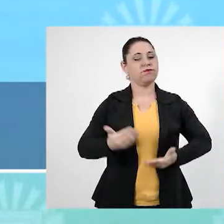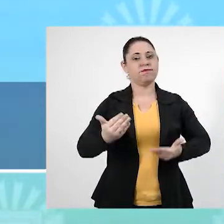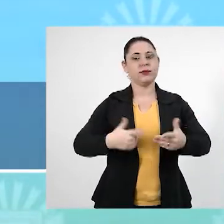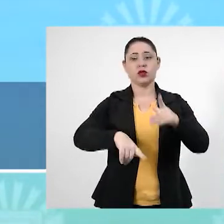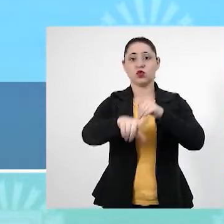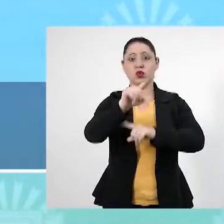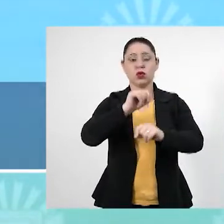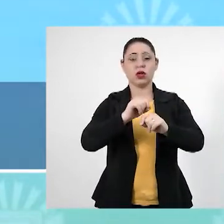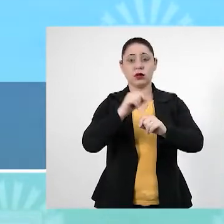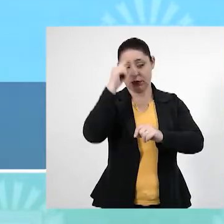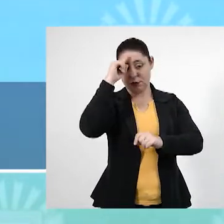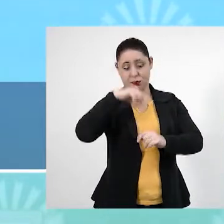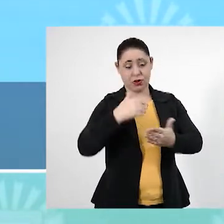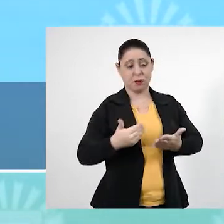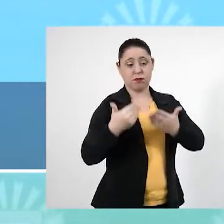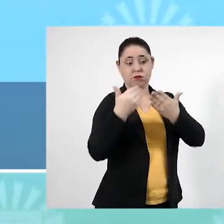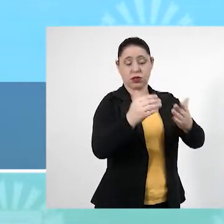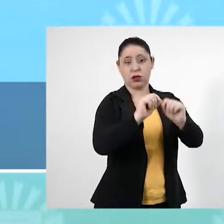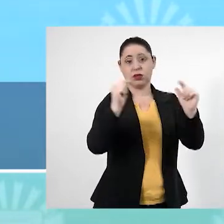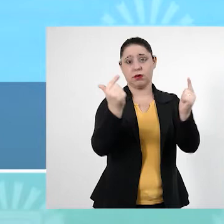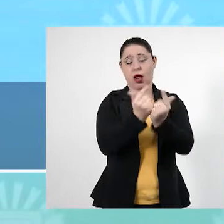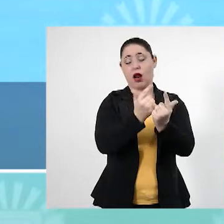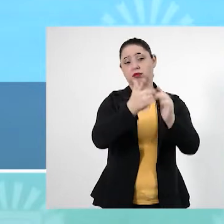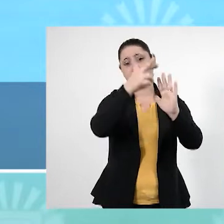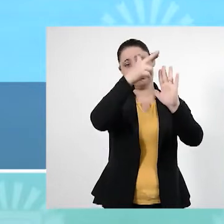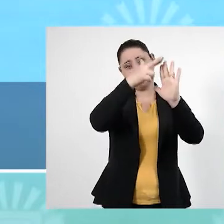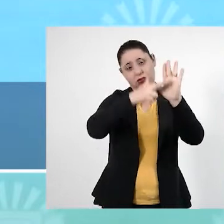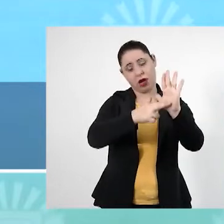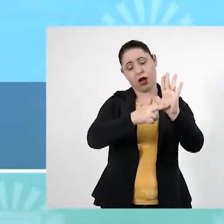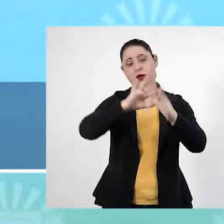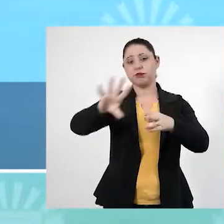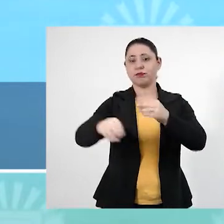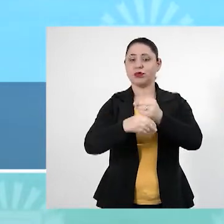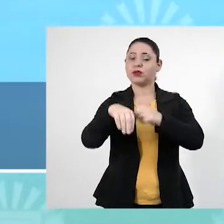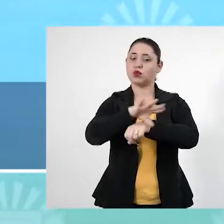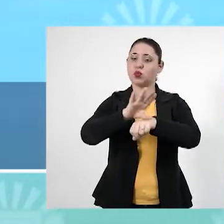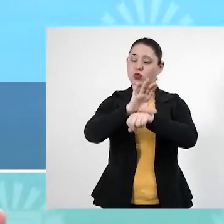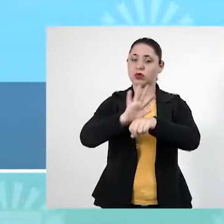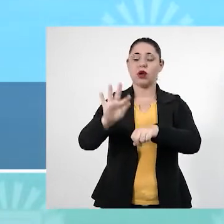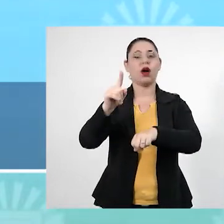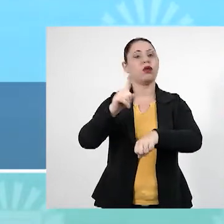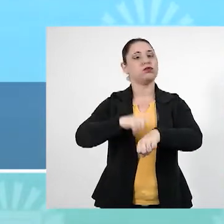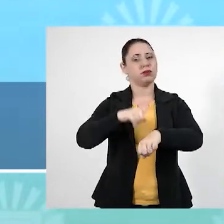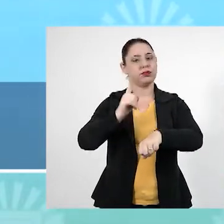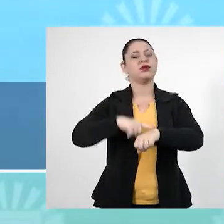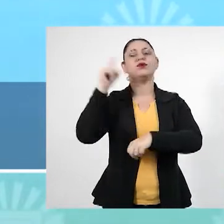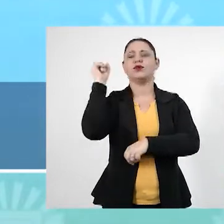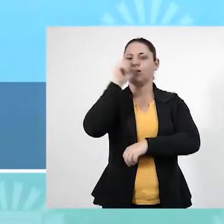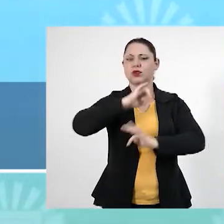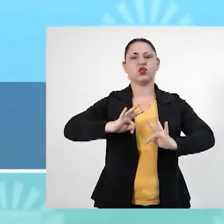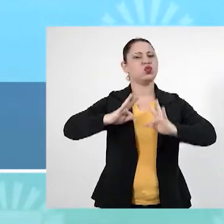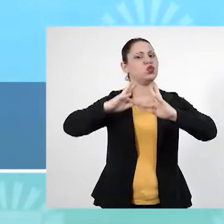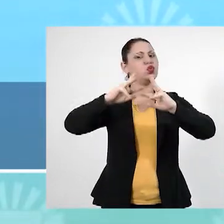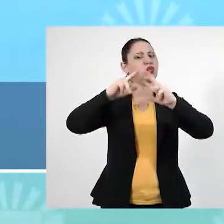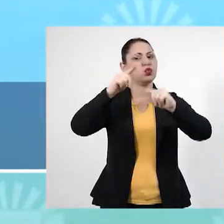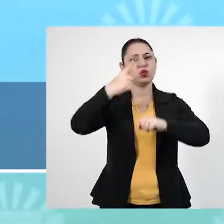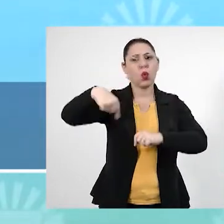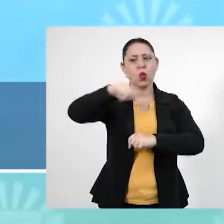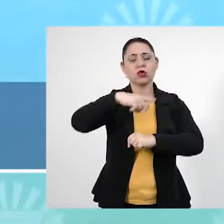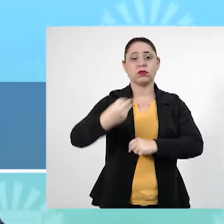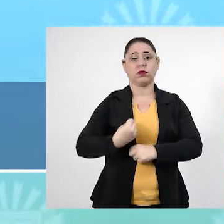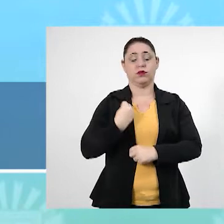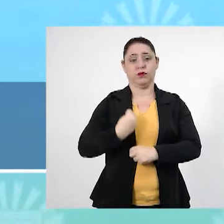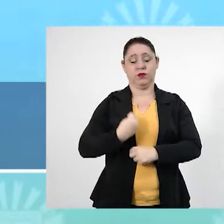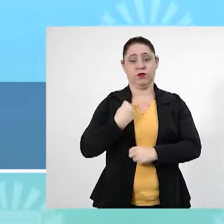servidores. Nós optamos por essa modalidade e enviamos aqui para casa para regulamentar essa emenda constitucional. É um momento